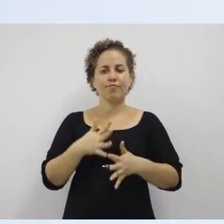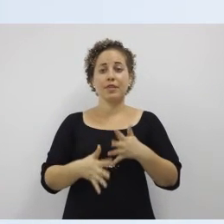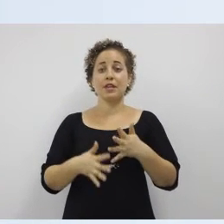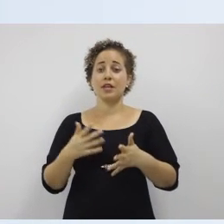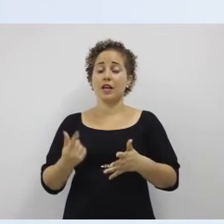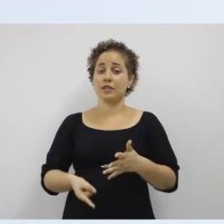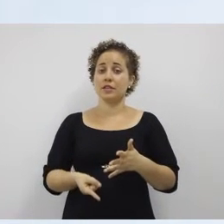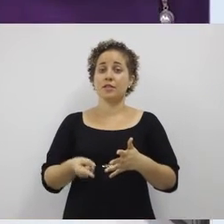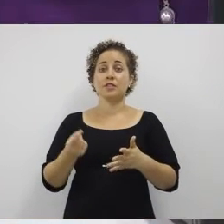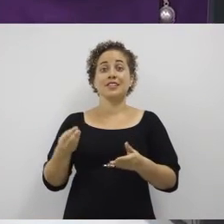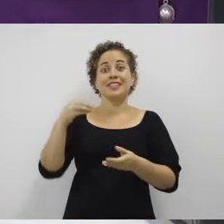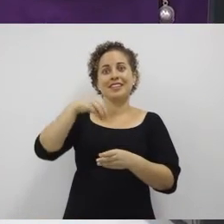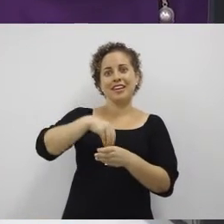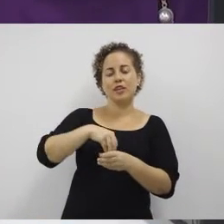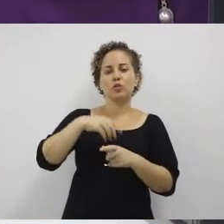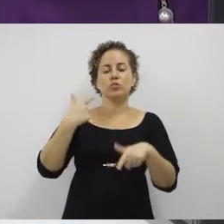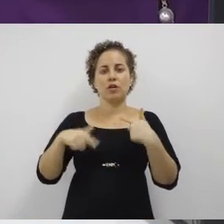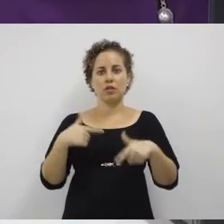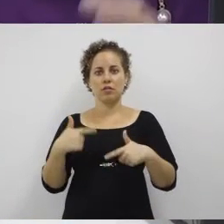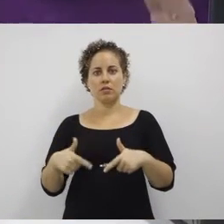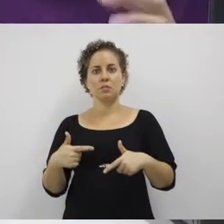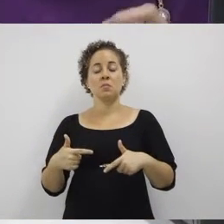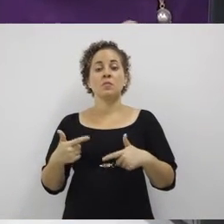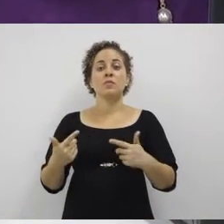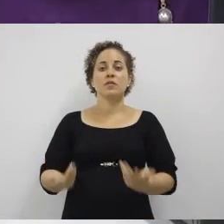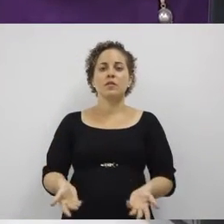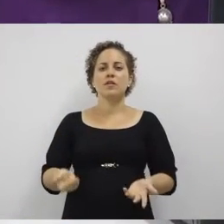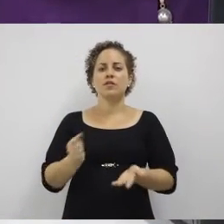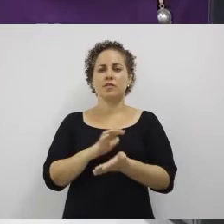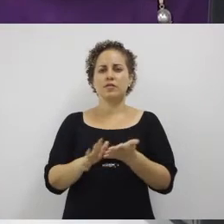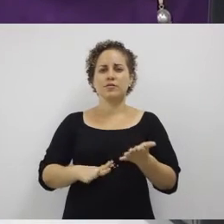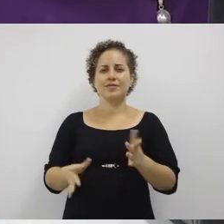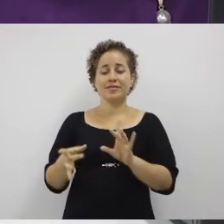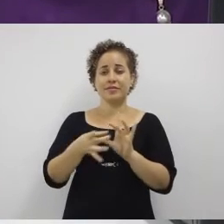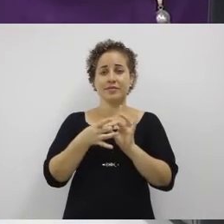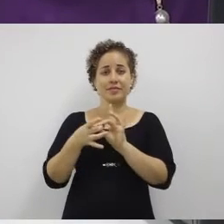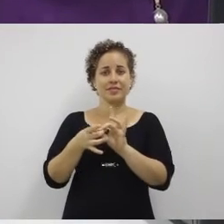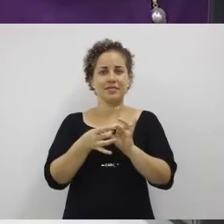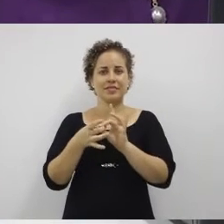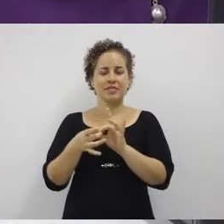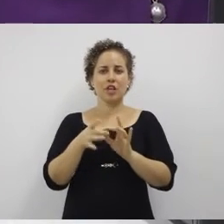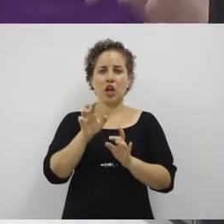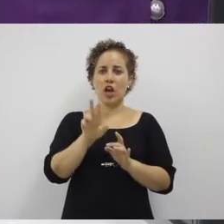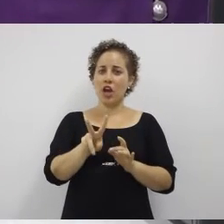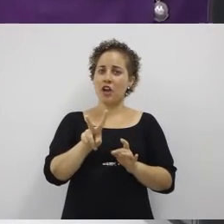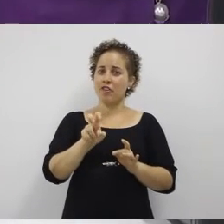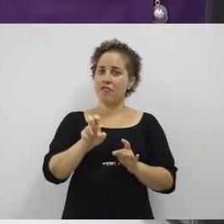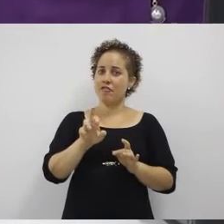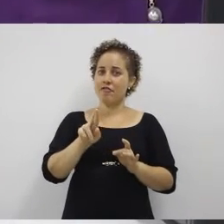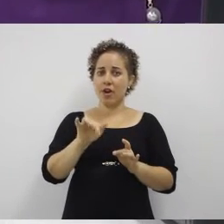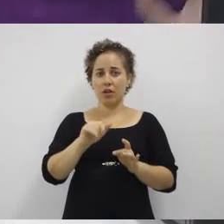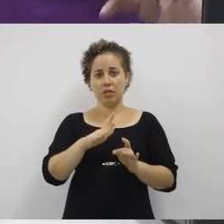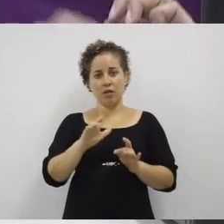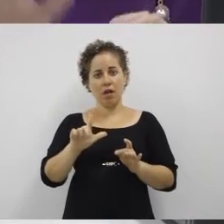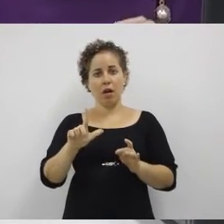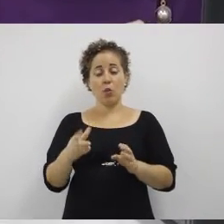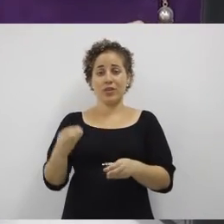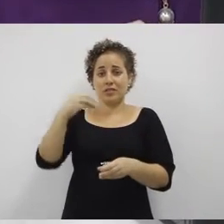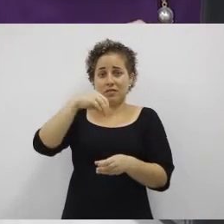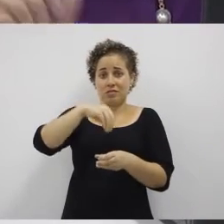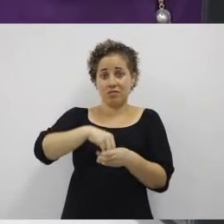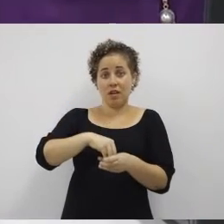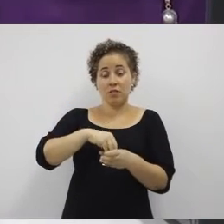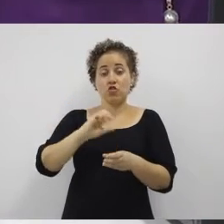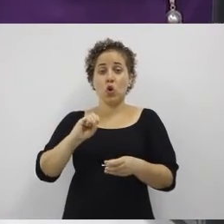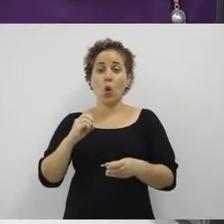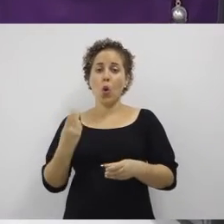minhas atividades internas. As atividades dentro desse conceito de integração vertical, elas podem ser então atividades internas ou